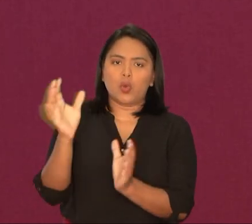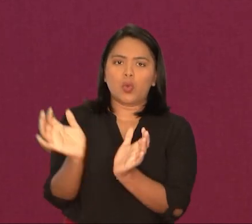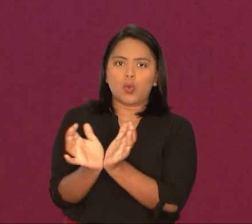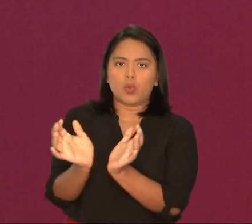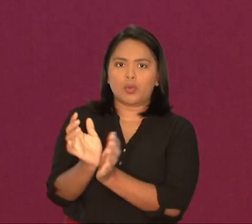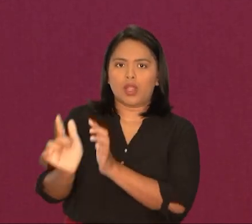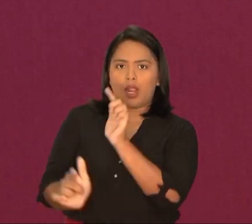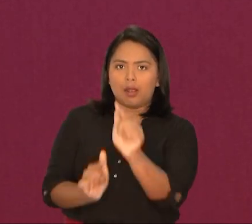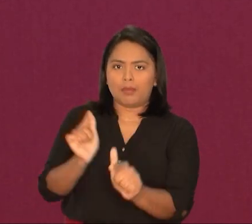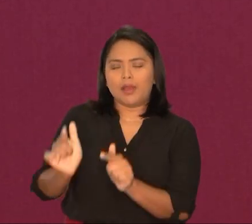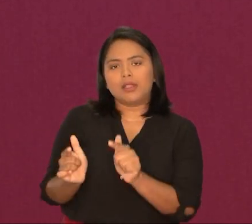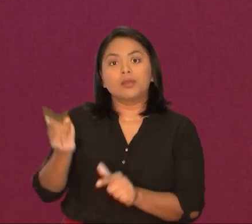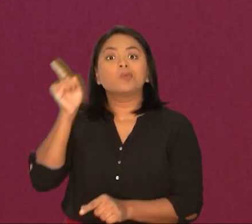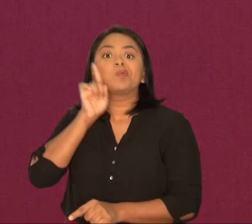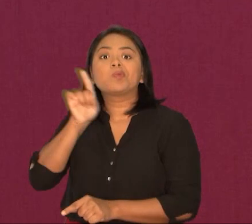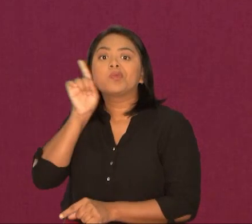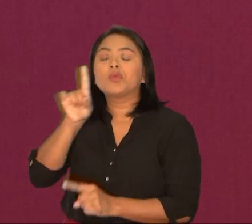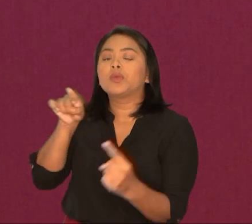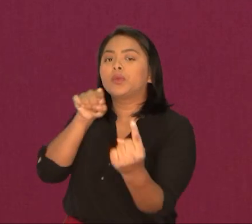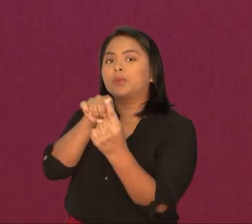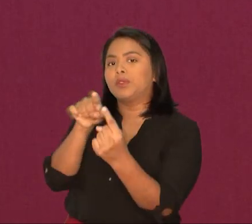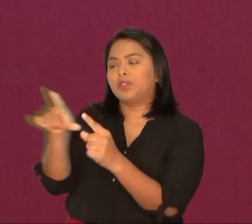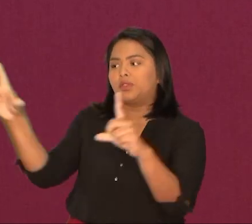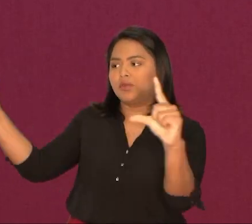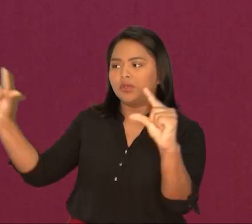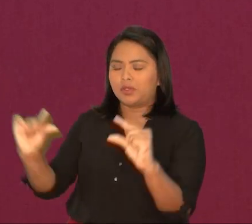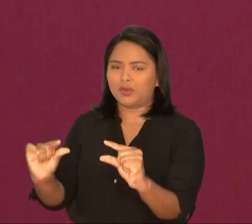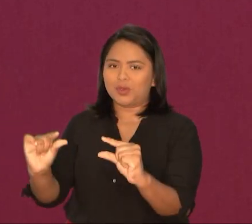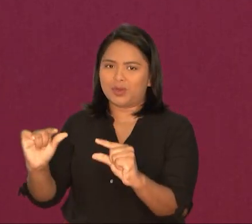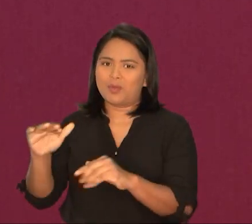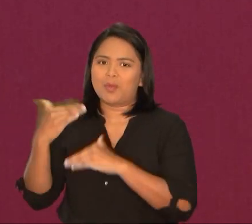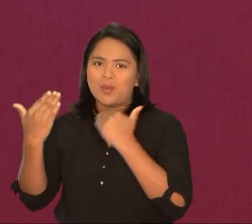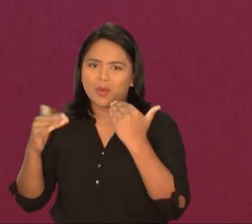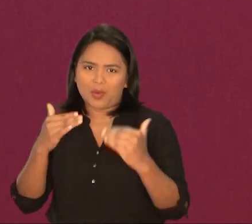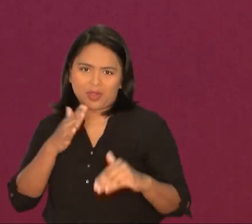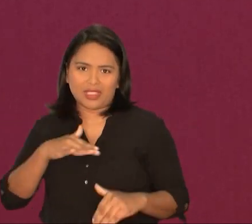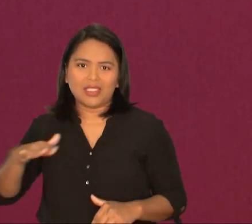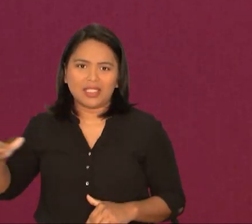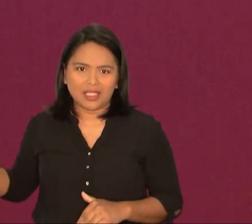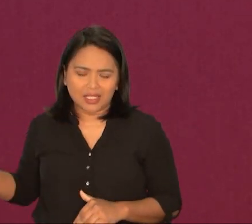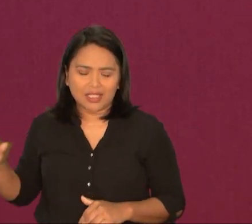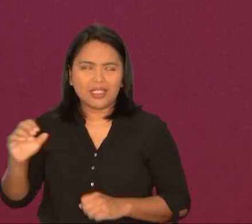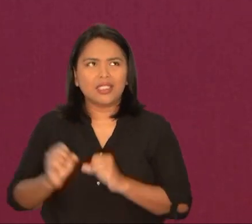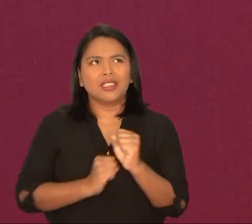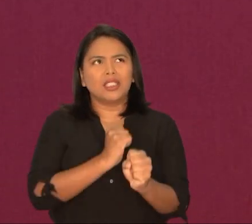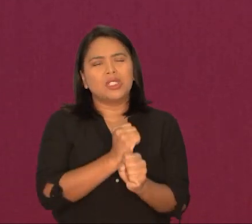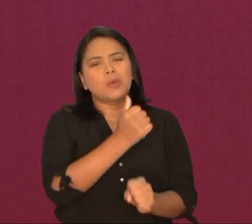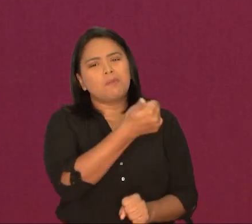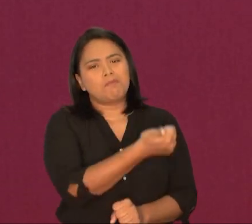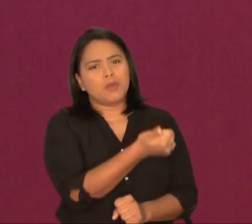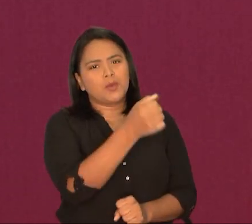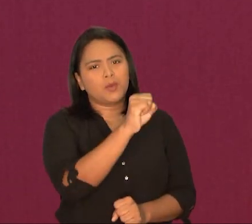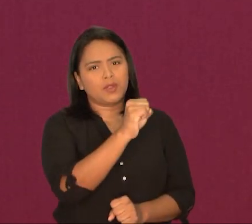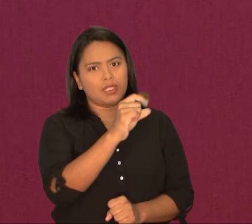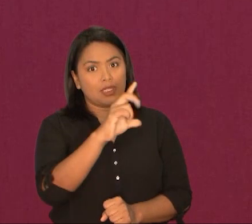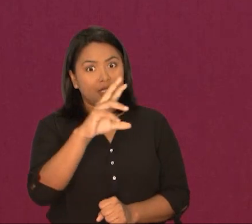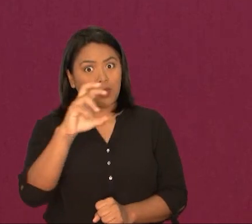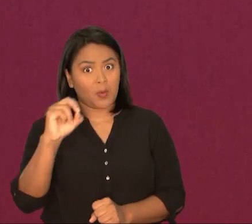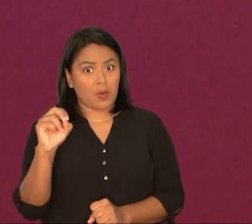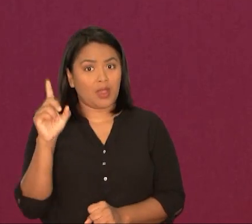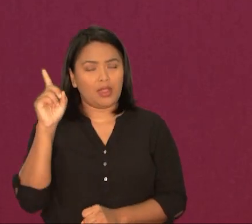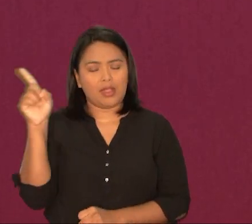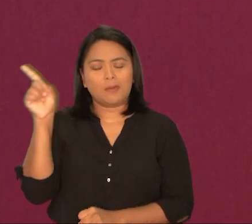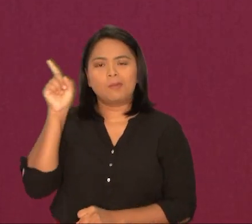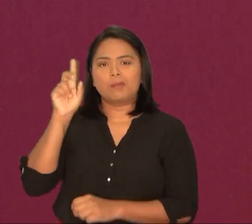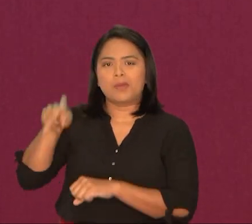objetivo de reduzir a mortalidade infantil. Isso em meados dos anos de 1850 nos Estados Unidos. Vamos conhecer